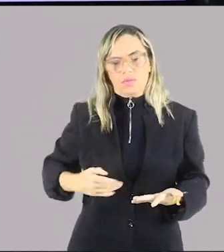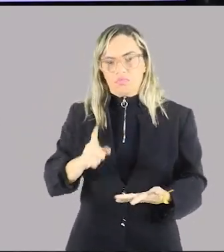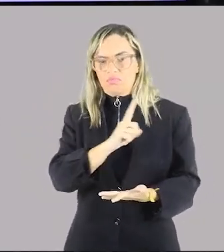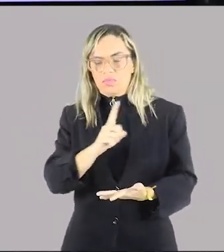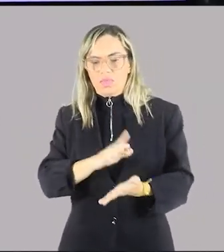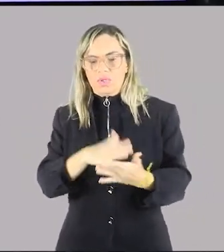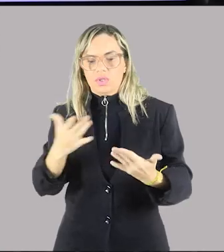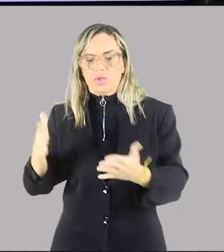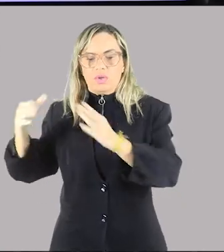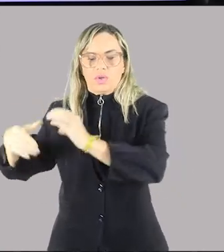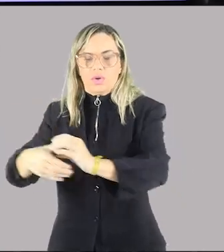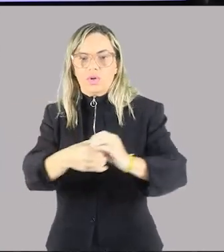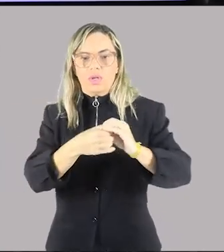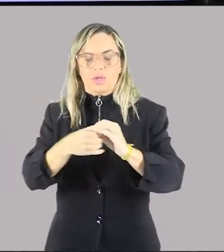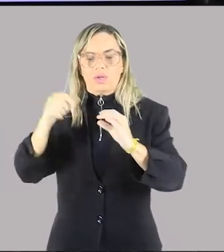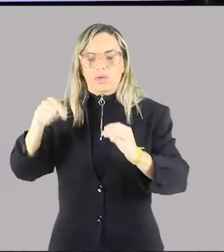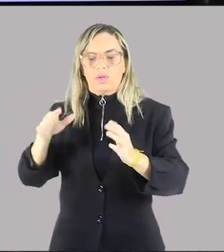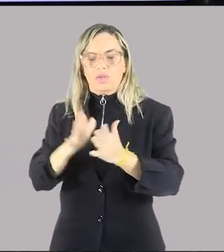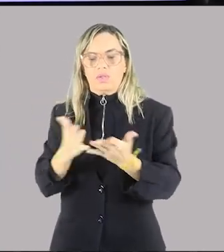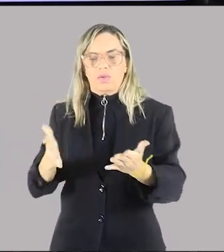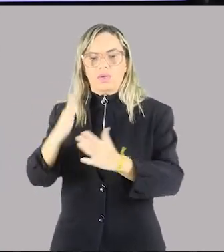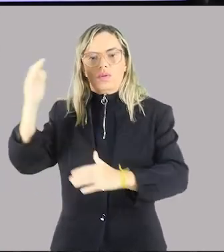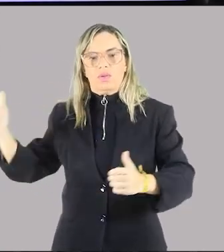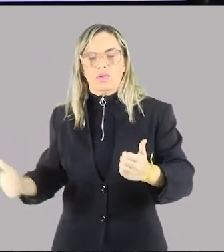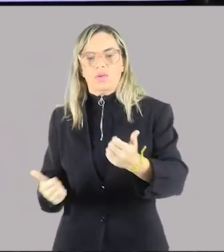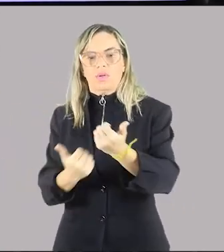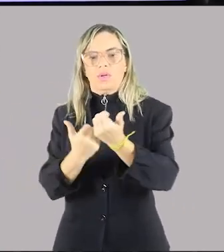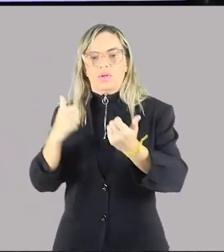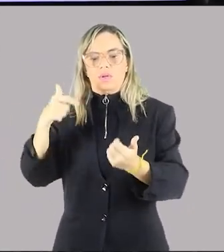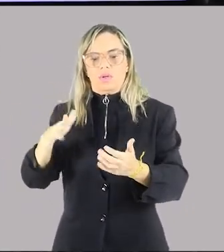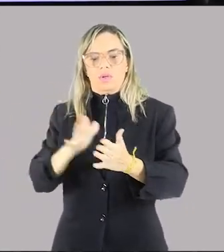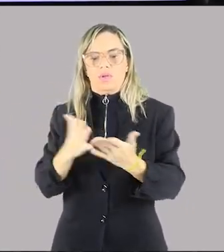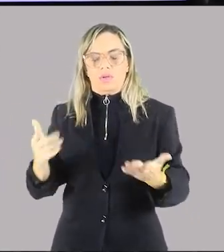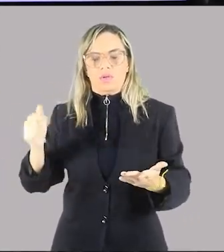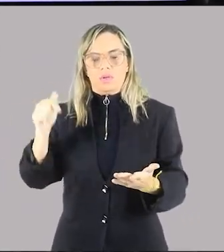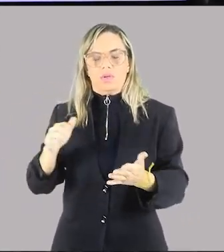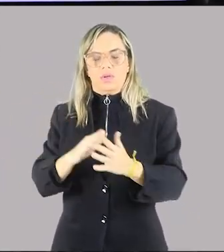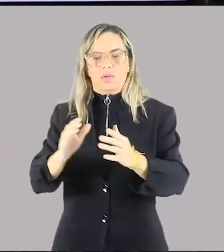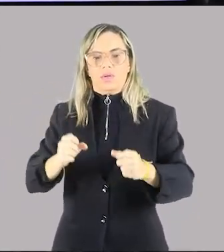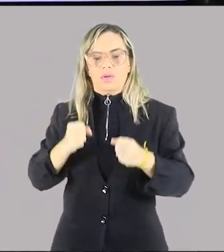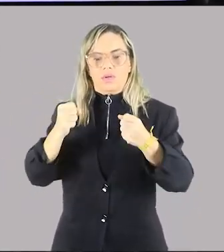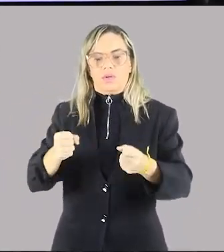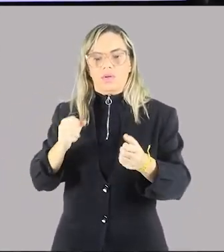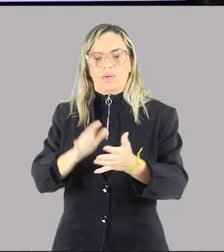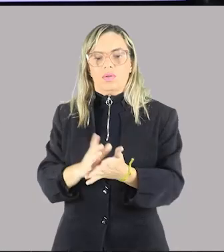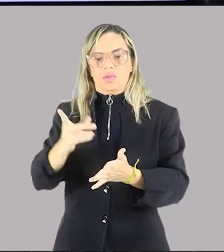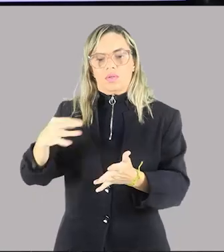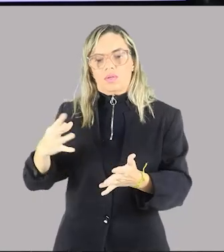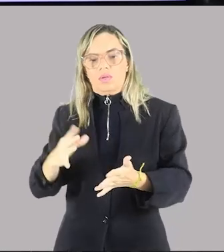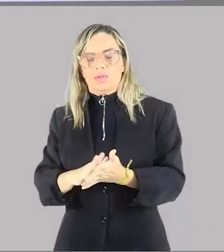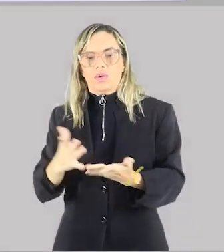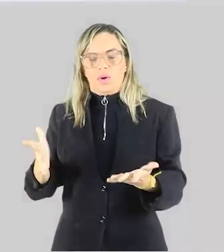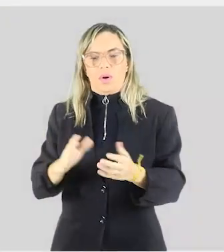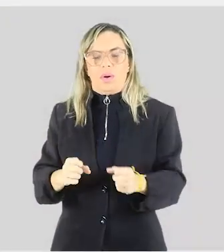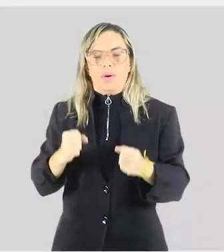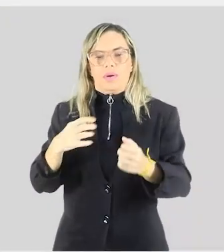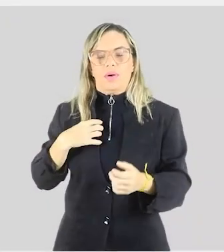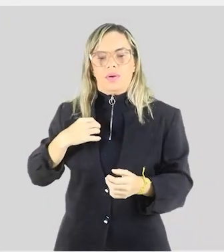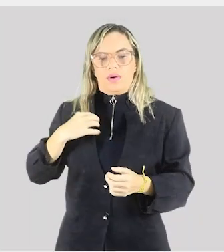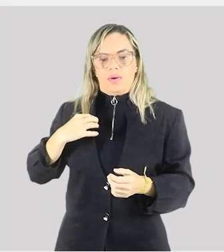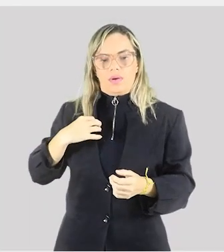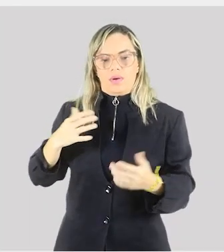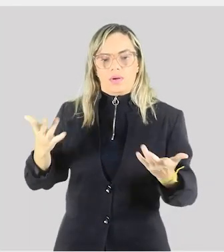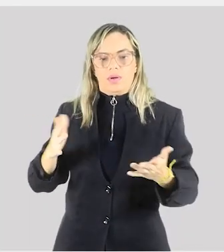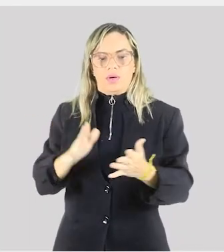em colaboração. Particulares em colaboração. Particulares em colaboração podem ser designados, podem ser voluntários e podem